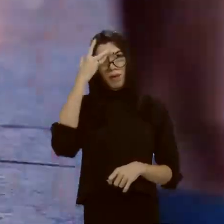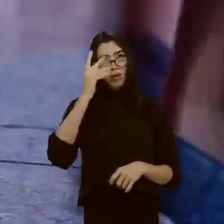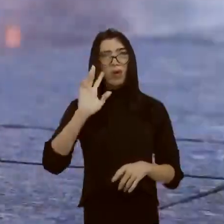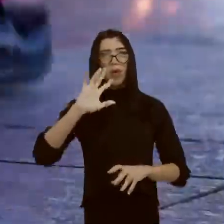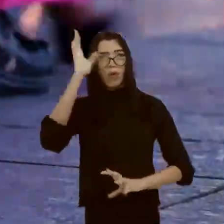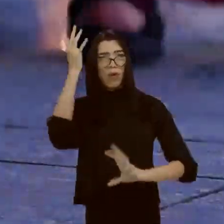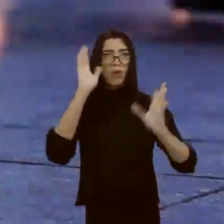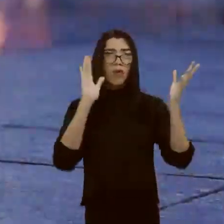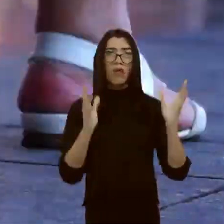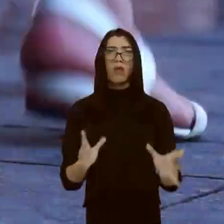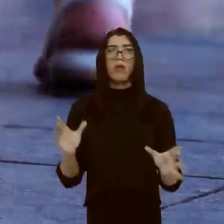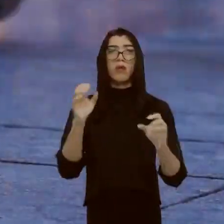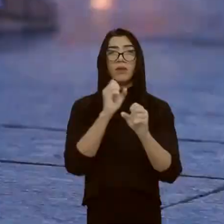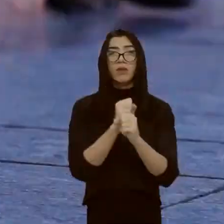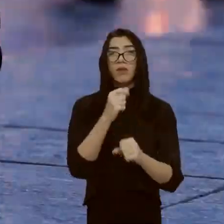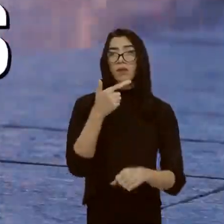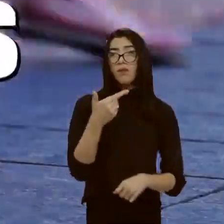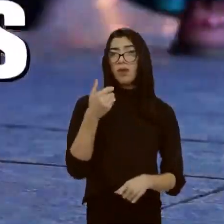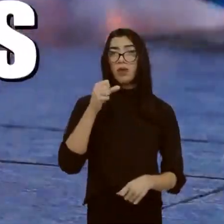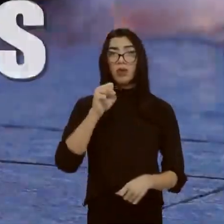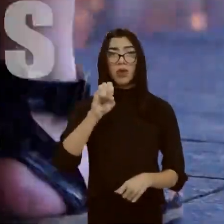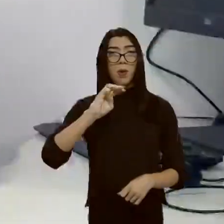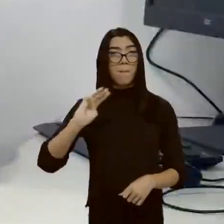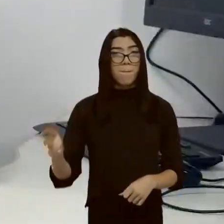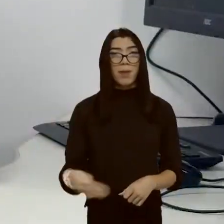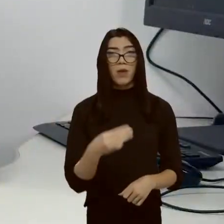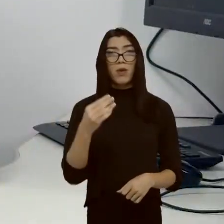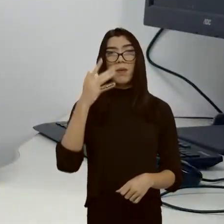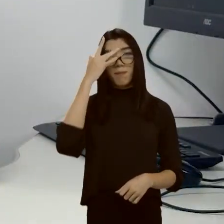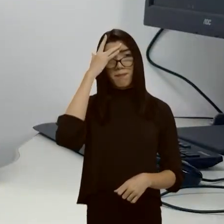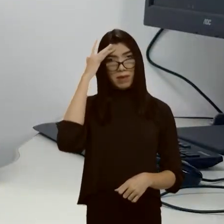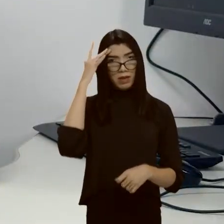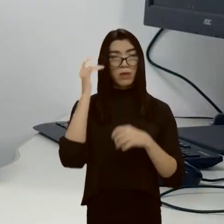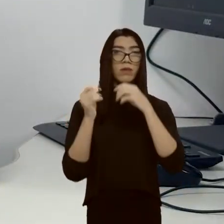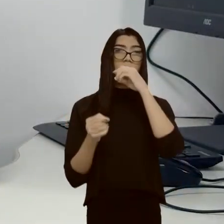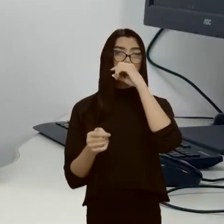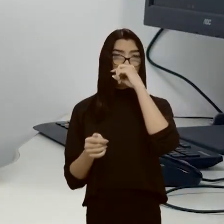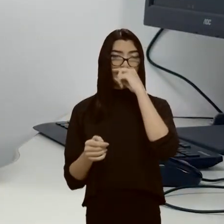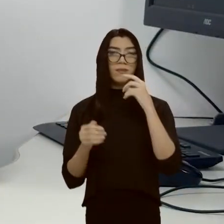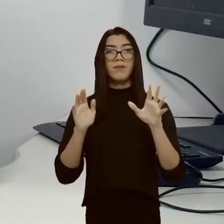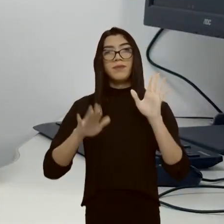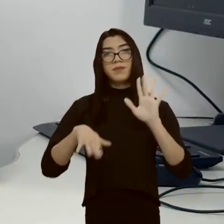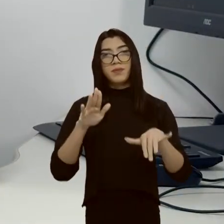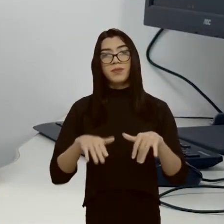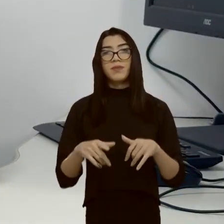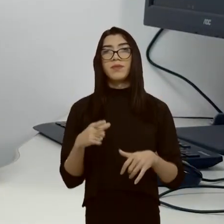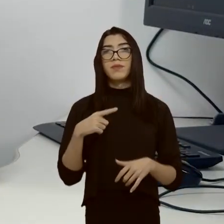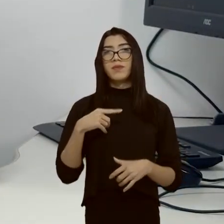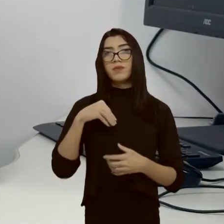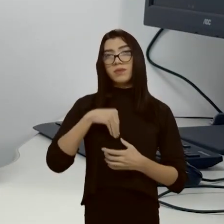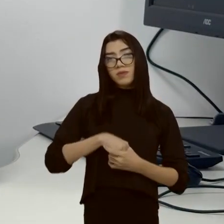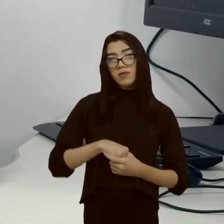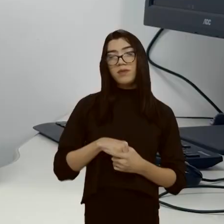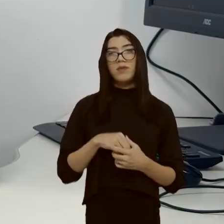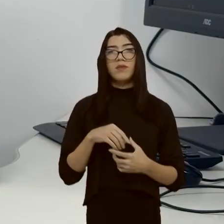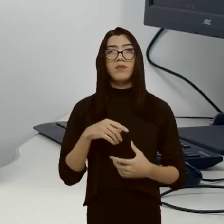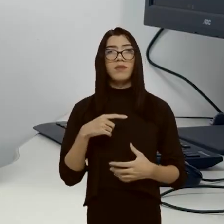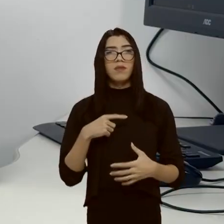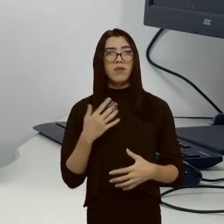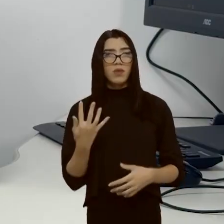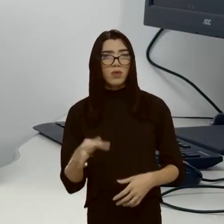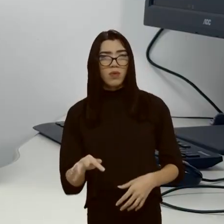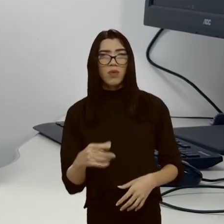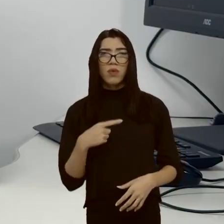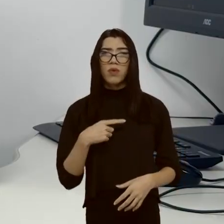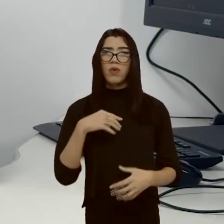São cerca de 28 milhões de pessoas afetadas. Às vezes pode herniar alça intestinal, às vezes bexiga, às vezes algum outro órgão de dentro